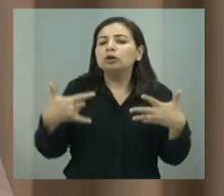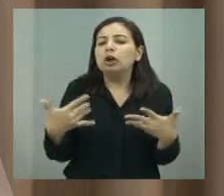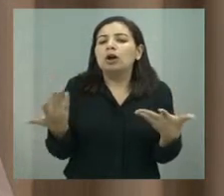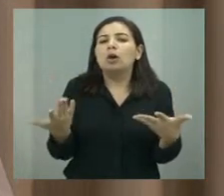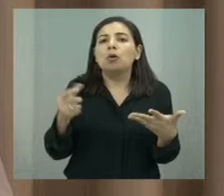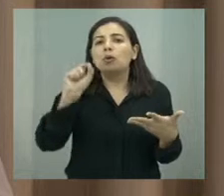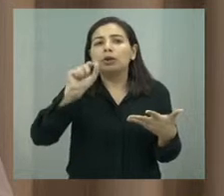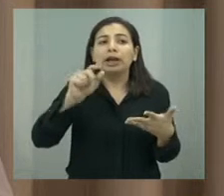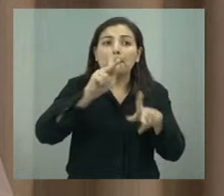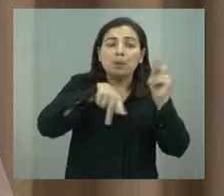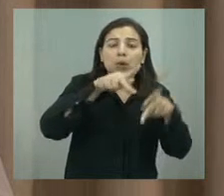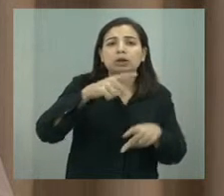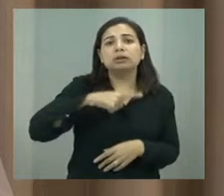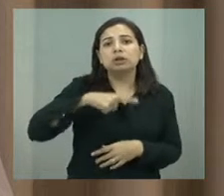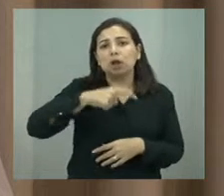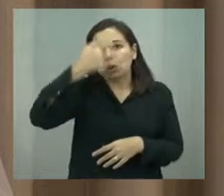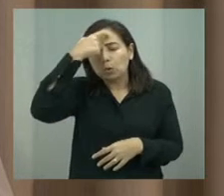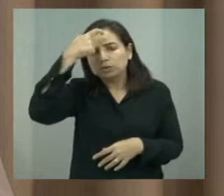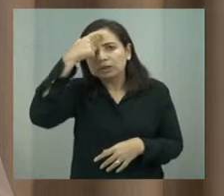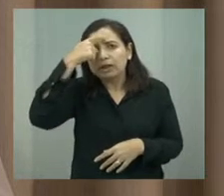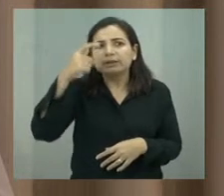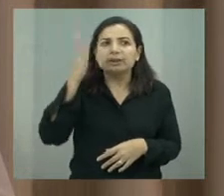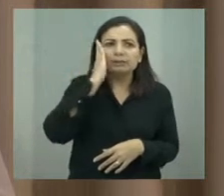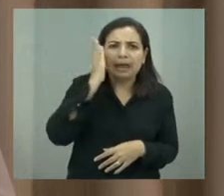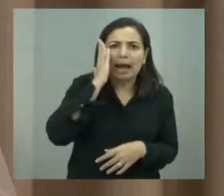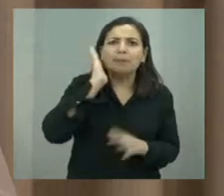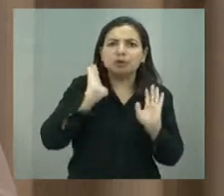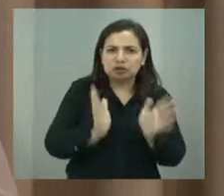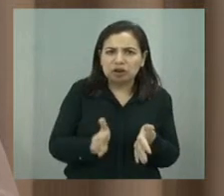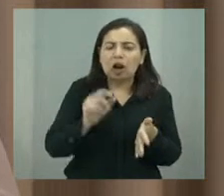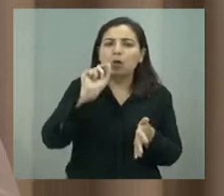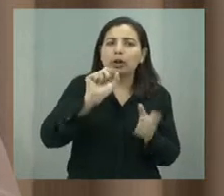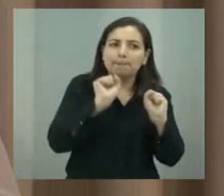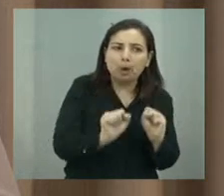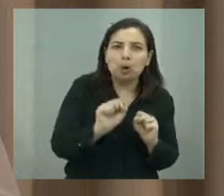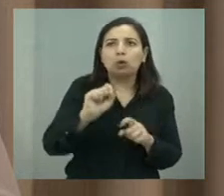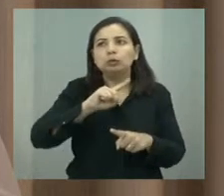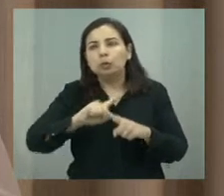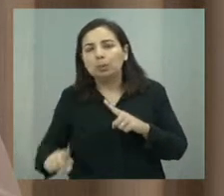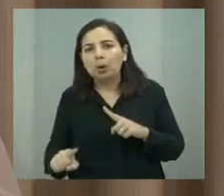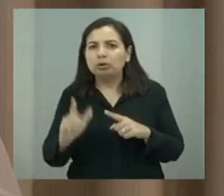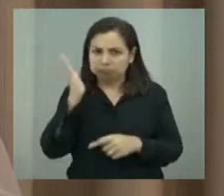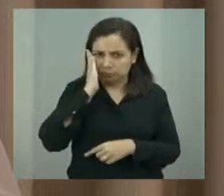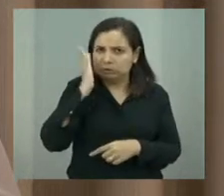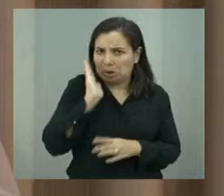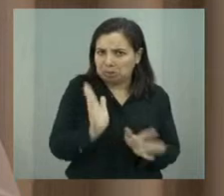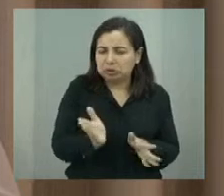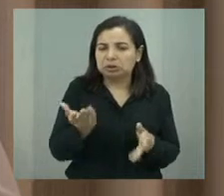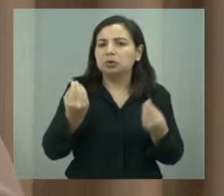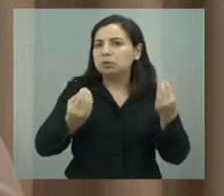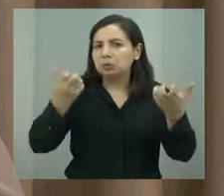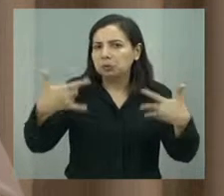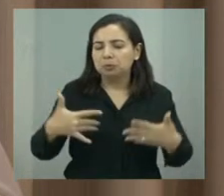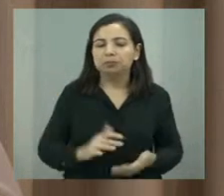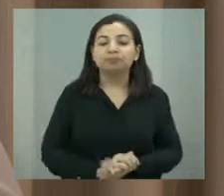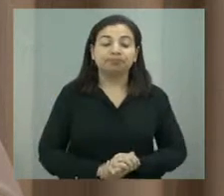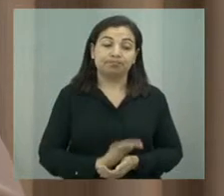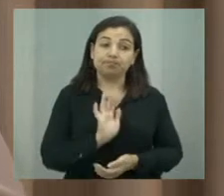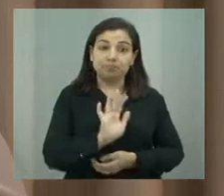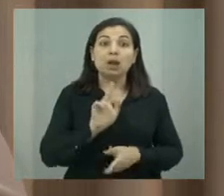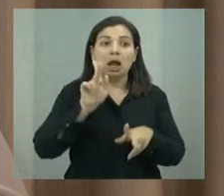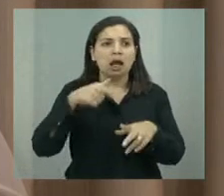mais consciente do que pode, do que deve ou não fazer? Olha, a gente tem sentido que a população está